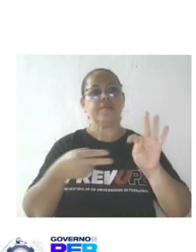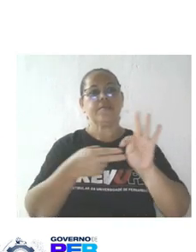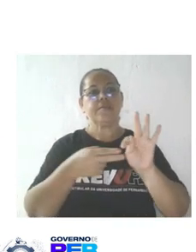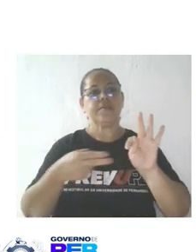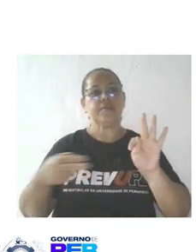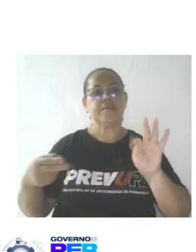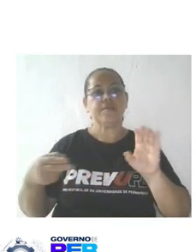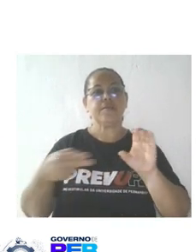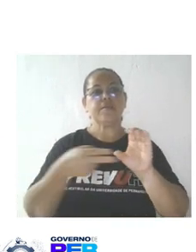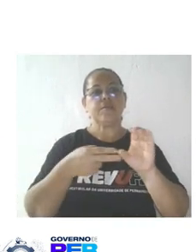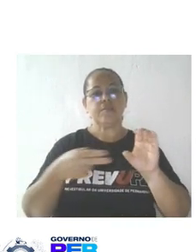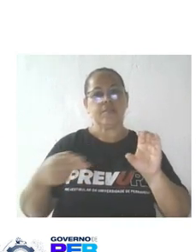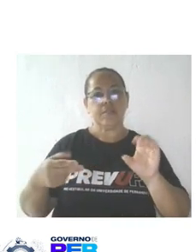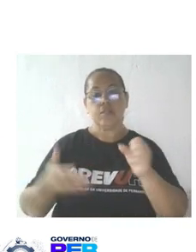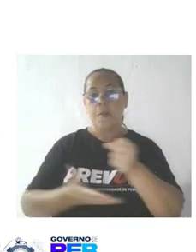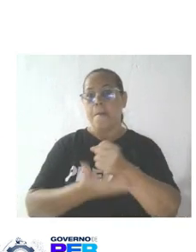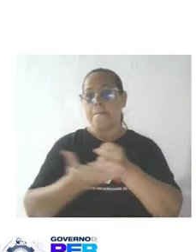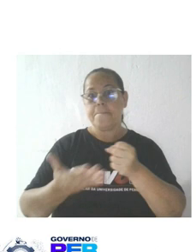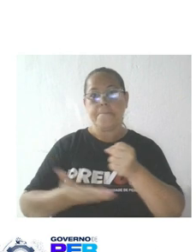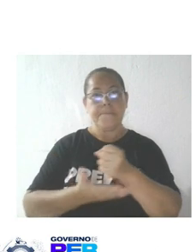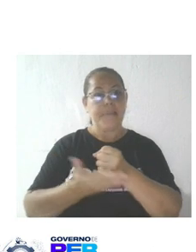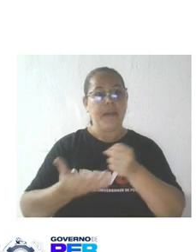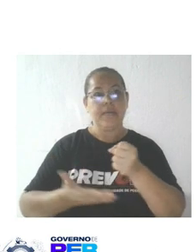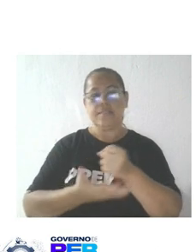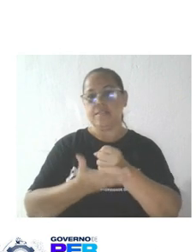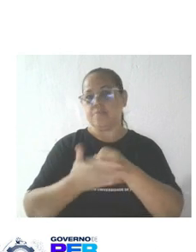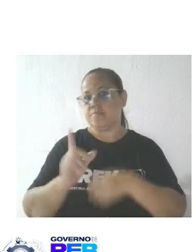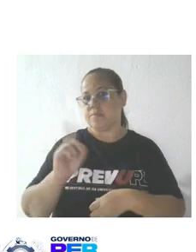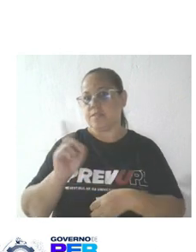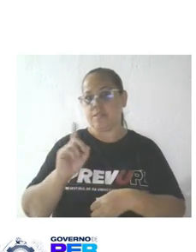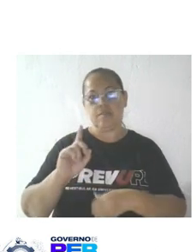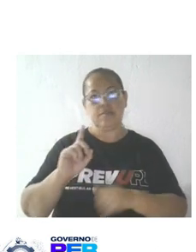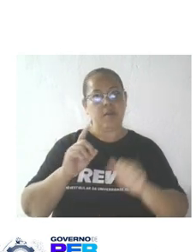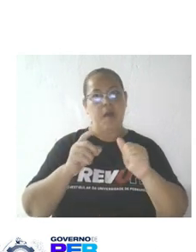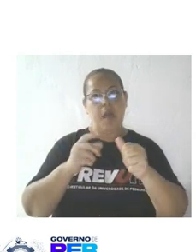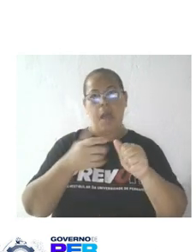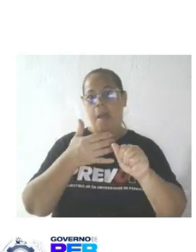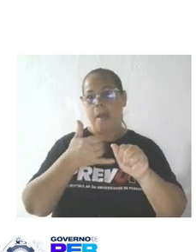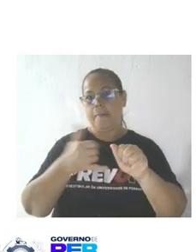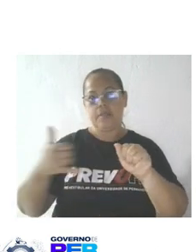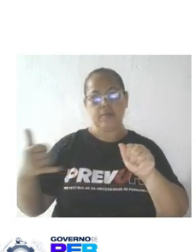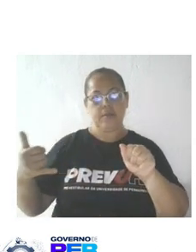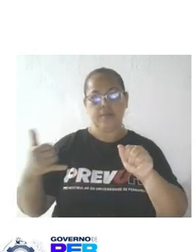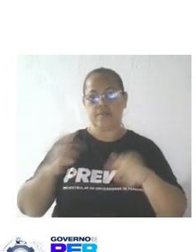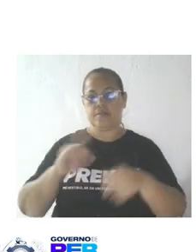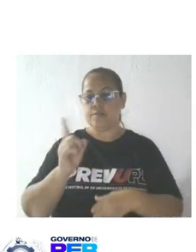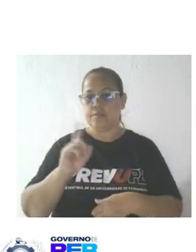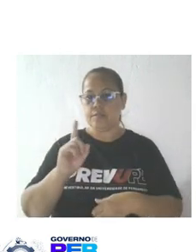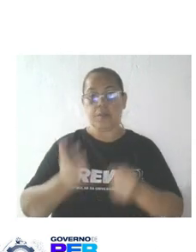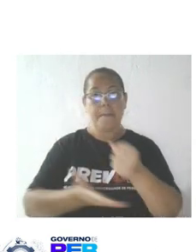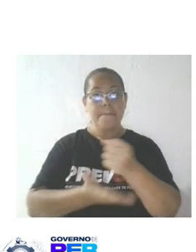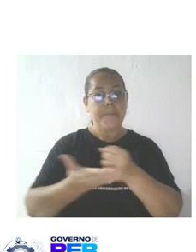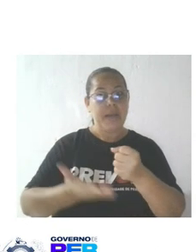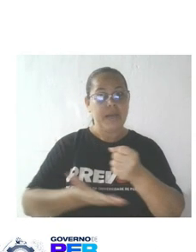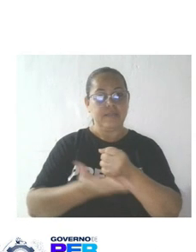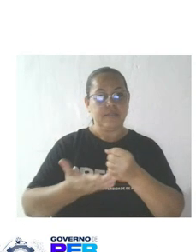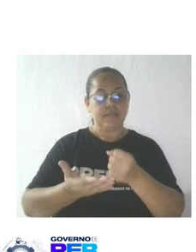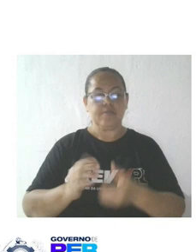DNA. Então, elas não são aminoácidos, tá, pessoal? Não são aminoácidos, são bases nitrogenadas, tá?